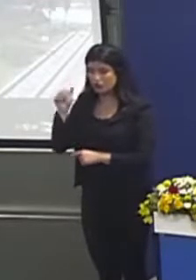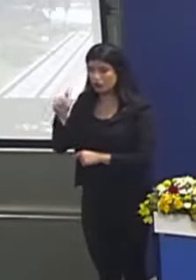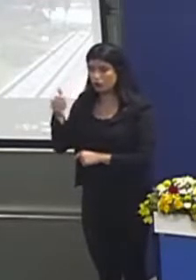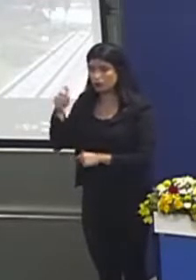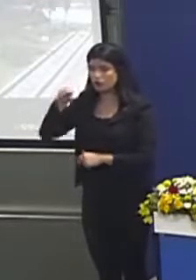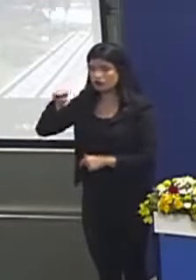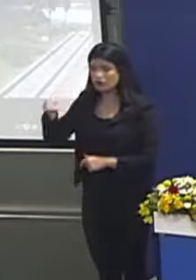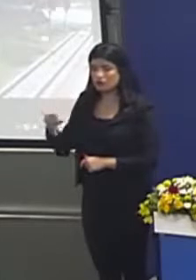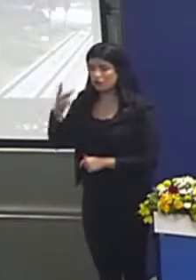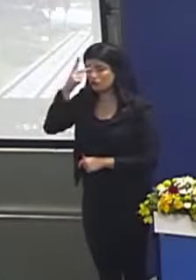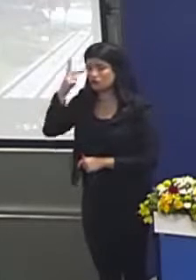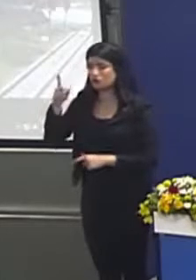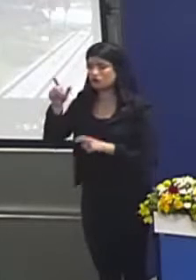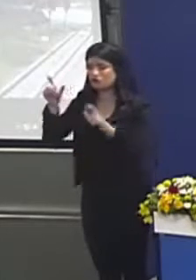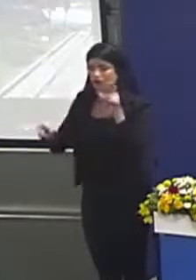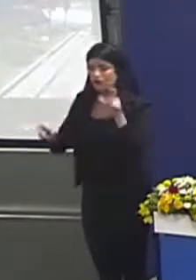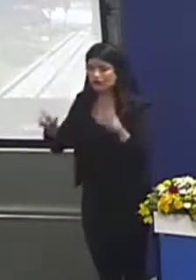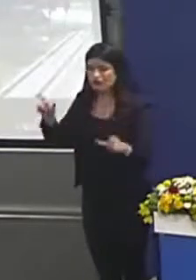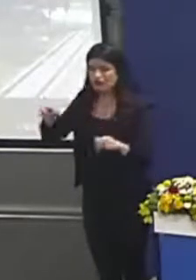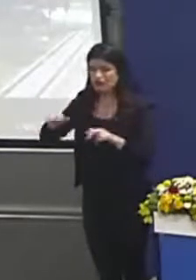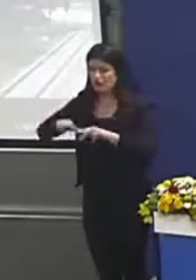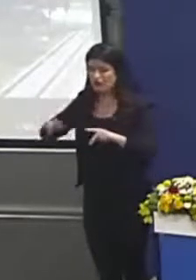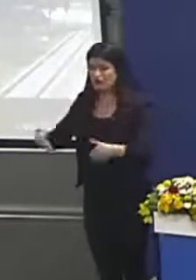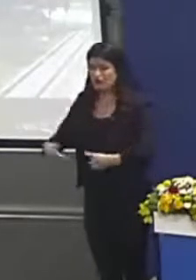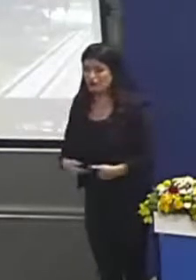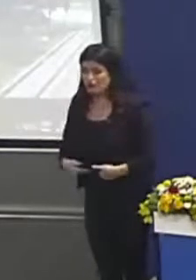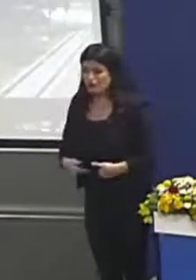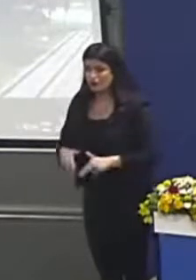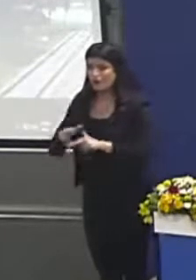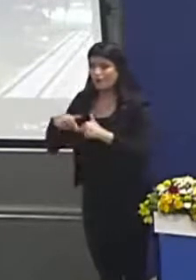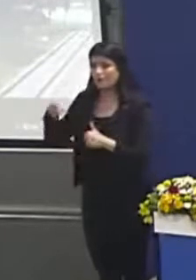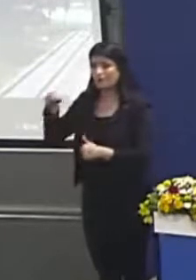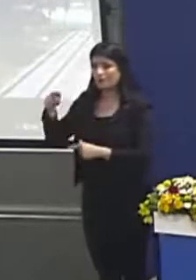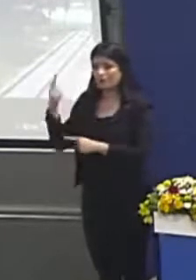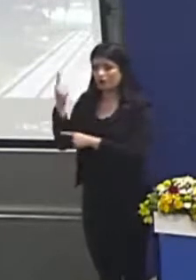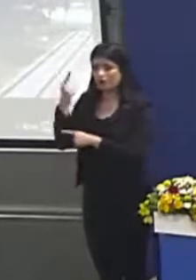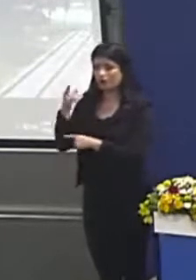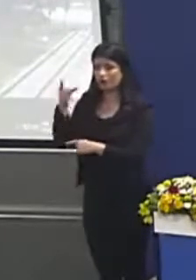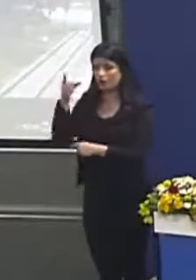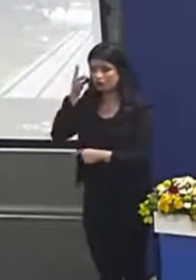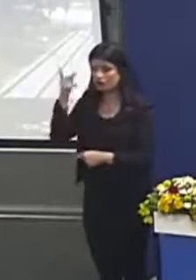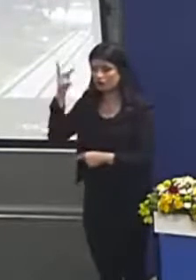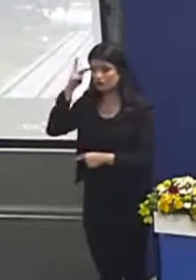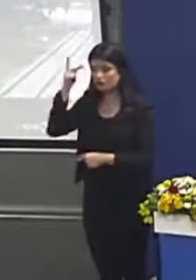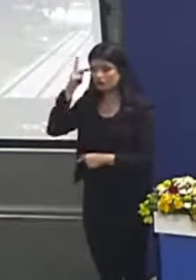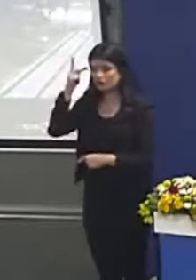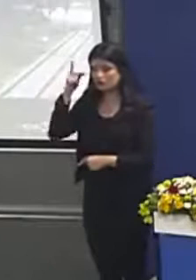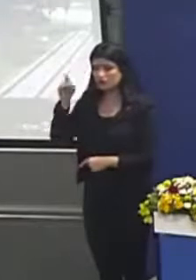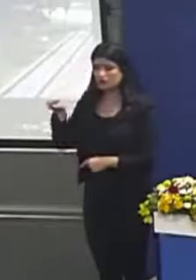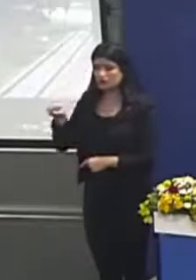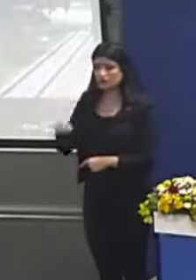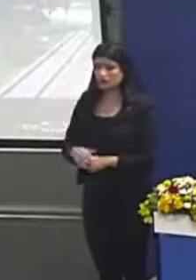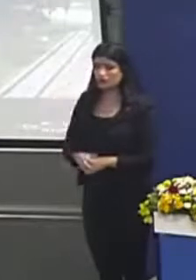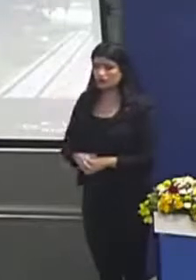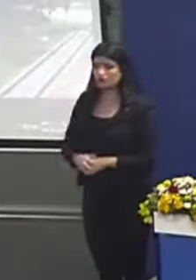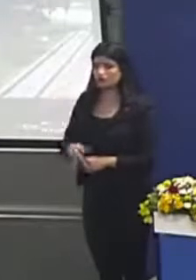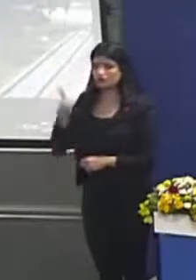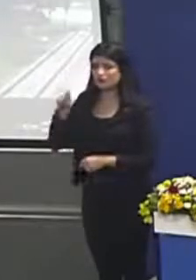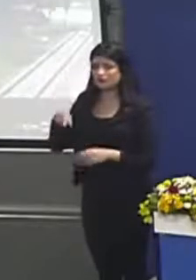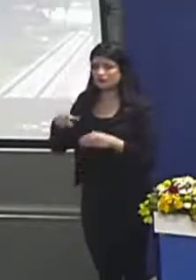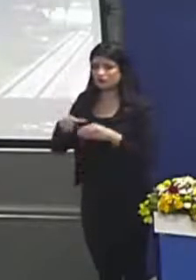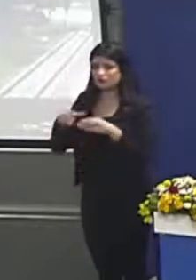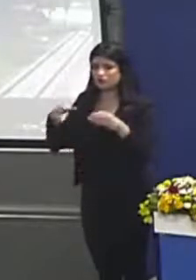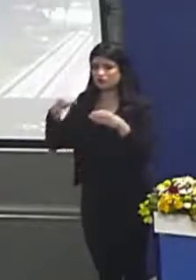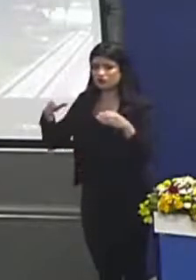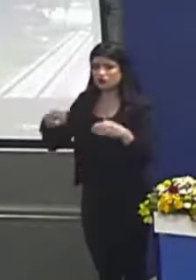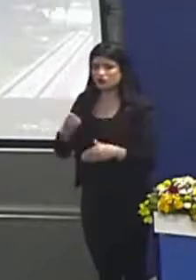pessoas que têm fome. Assim como outro ponto alarmante que presenciamos em São Paulo é o crescente